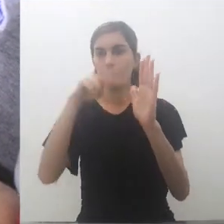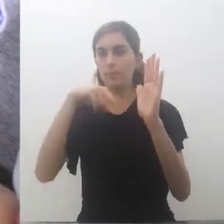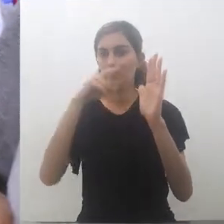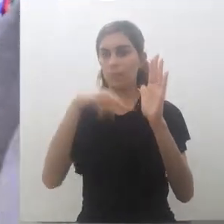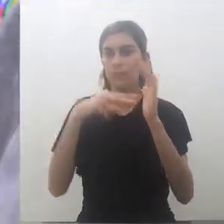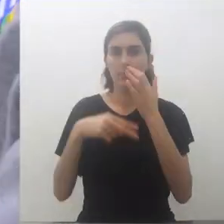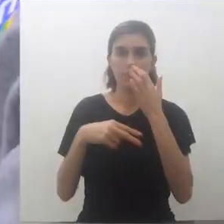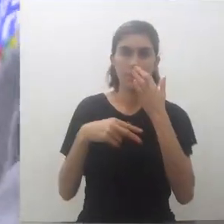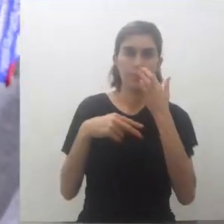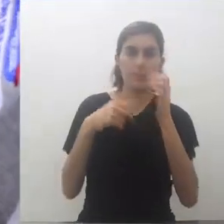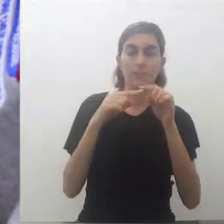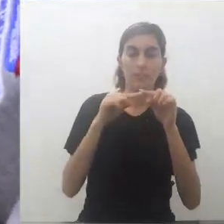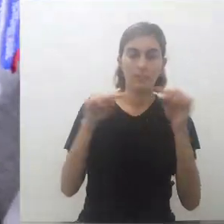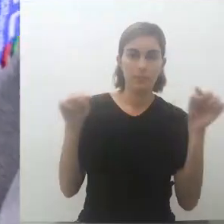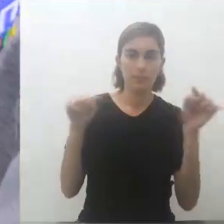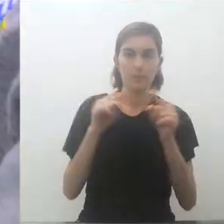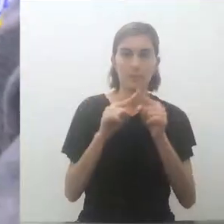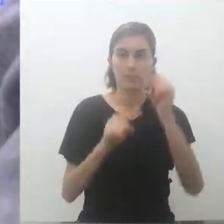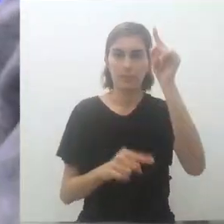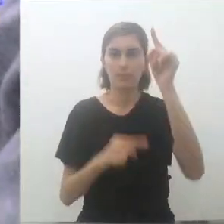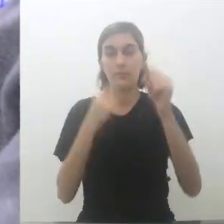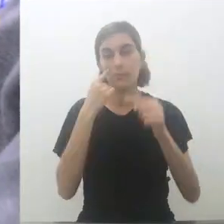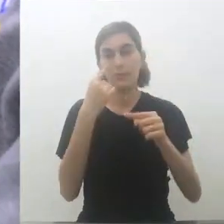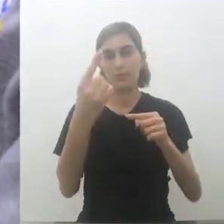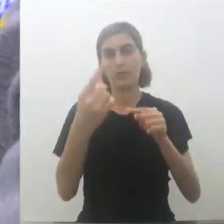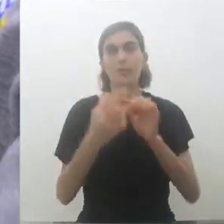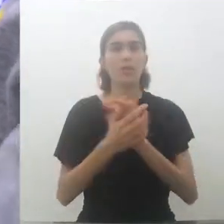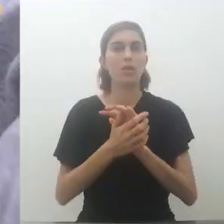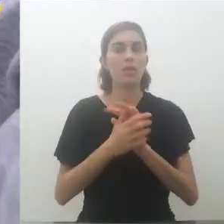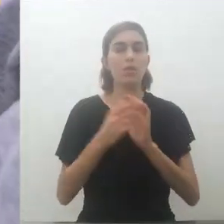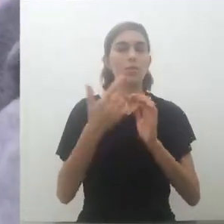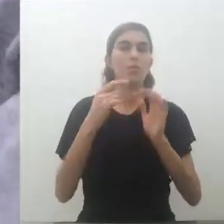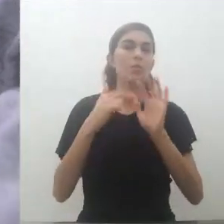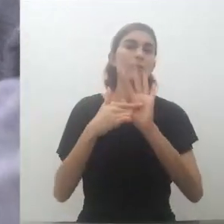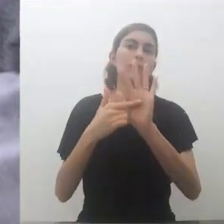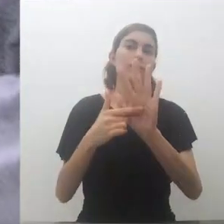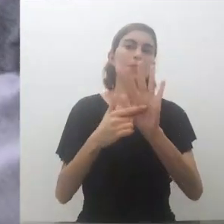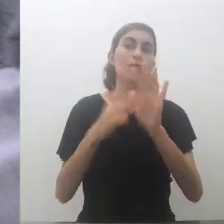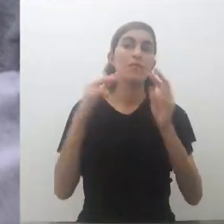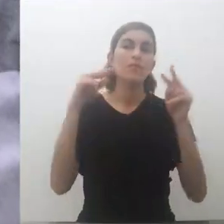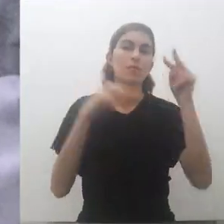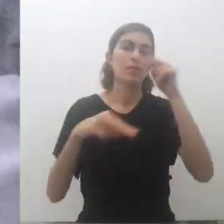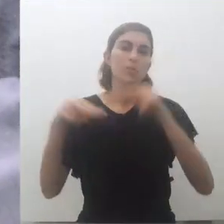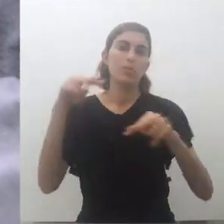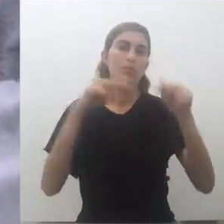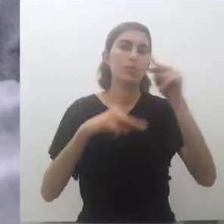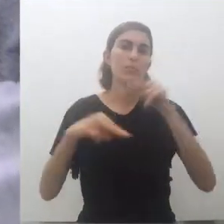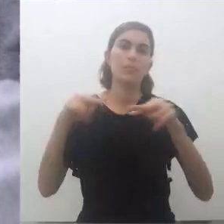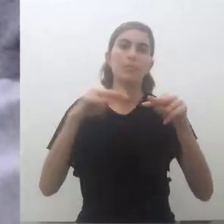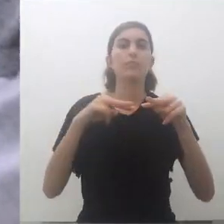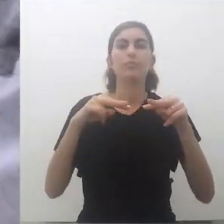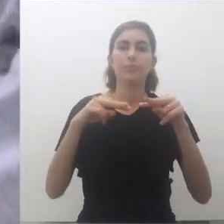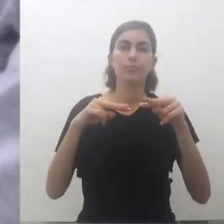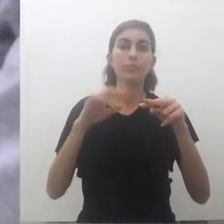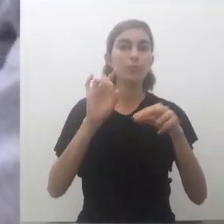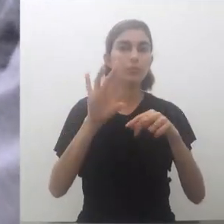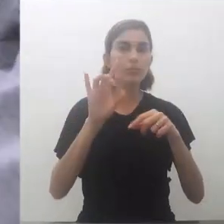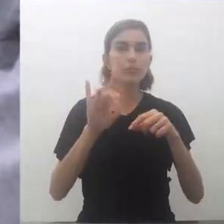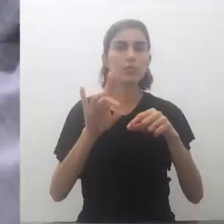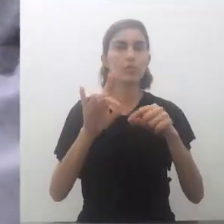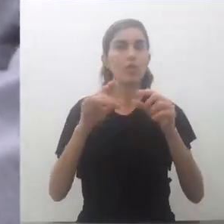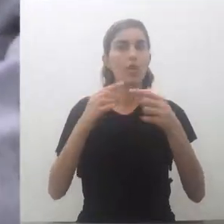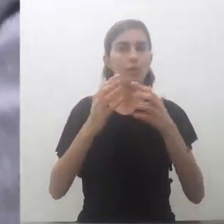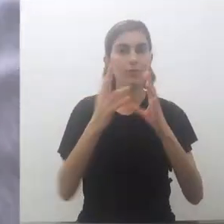diagonal até também. Mas essa diagonal não está presente visualmente na composição, apenas na forma